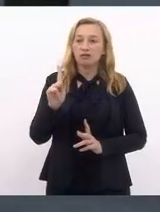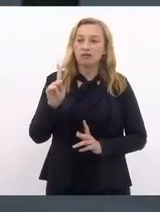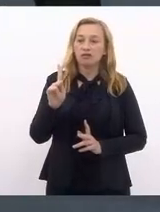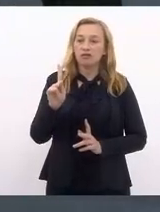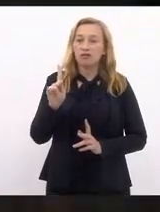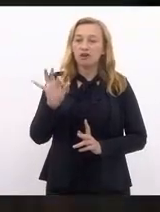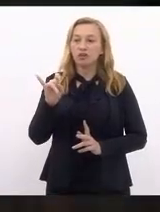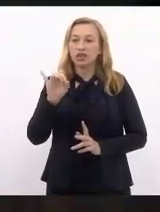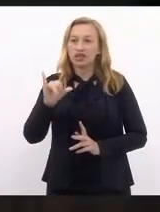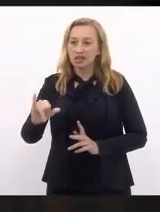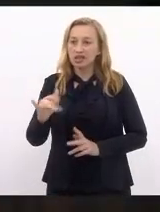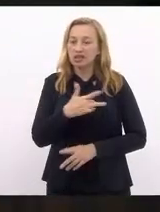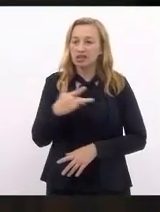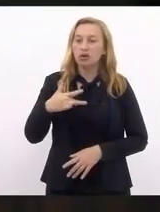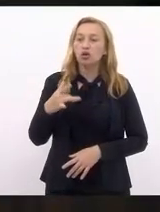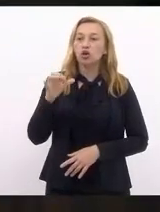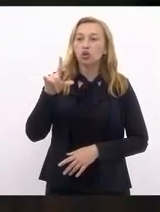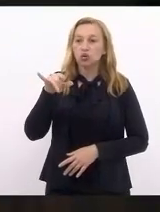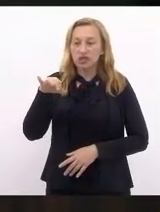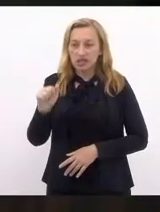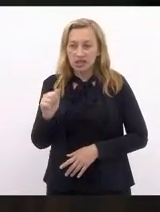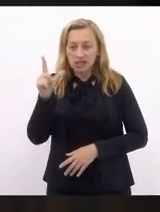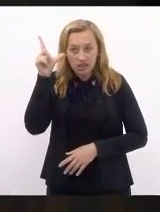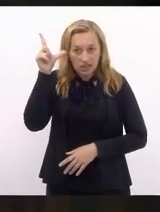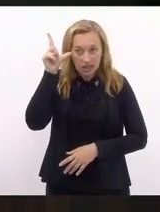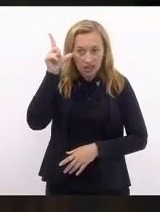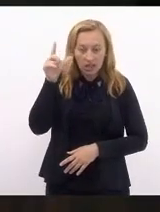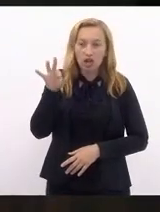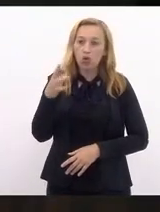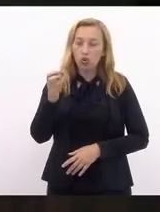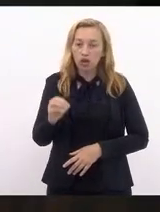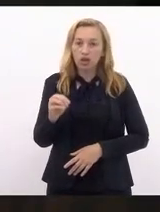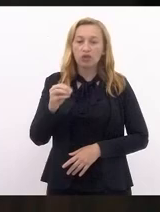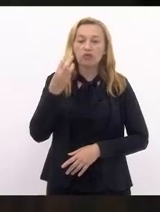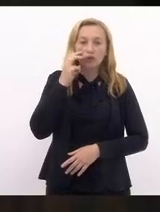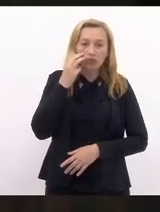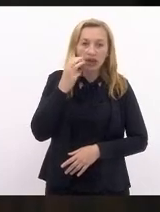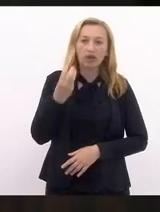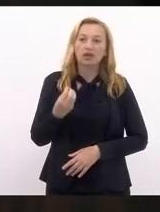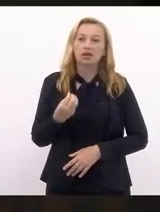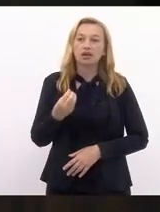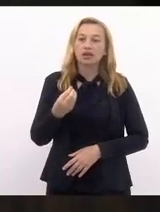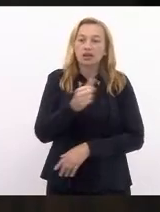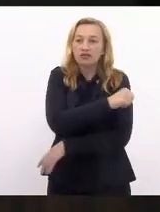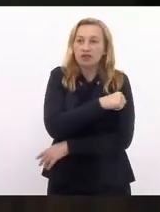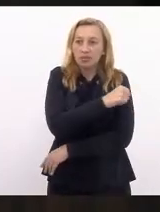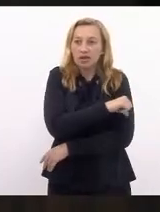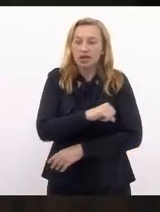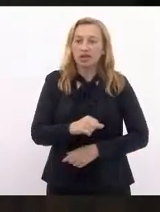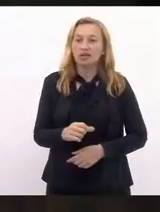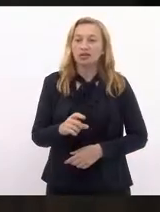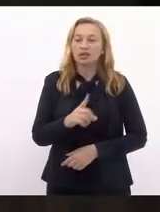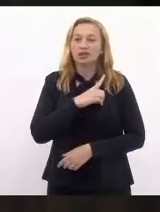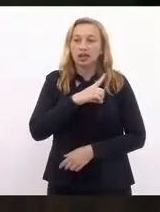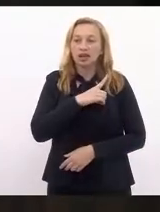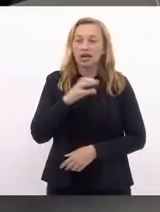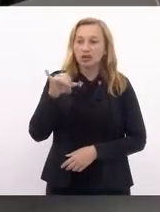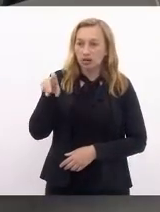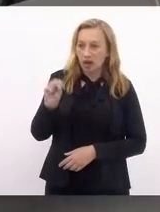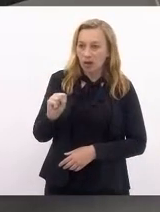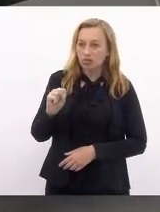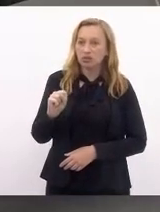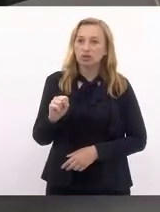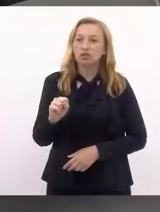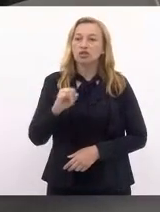luzinha rainha da Zona Oeste Deputado Eurico waldeck vermelha delegado Carlos